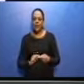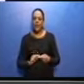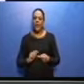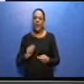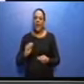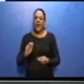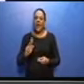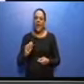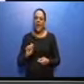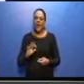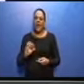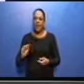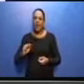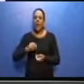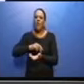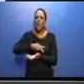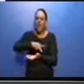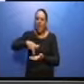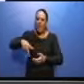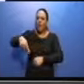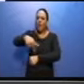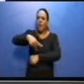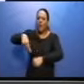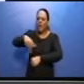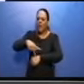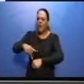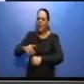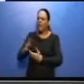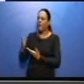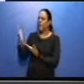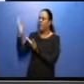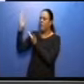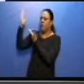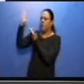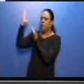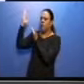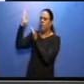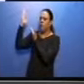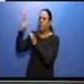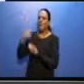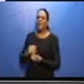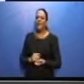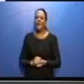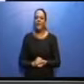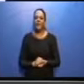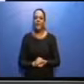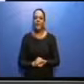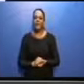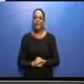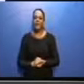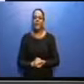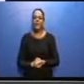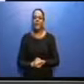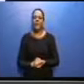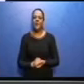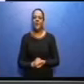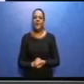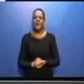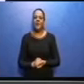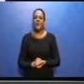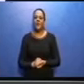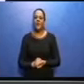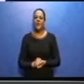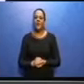Iêmen, Omã, Turquia, Síria, Líbano. Então, esses aí são alguns dos países que compõem,